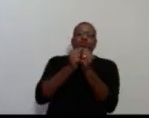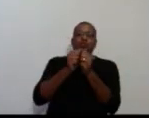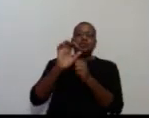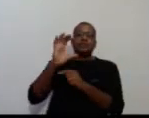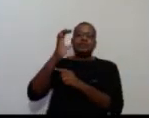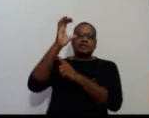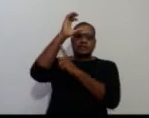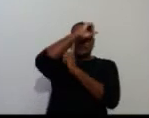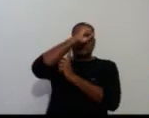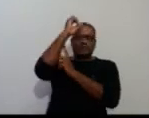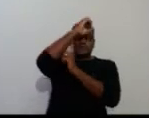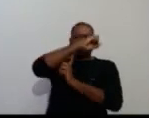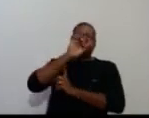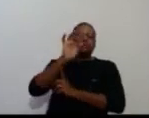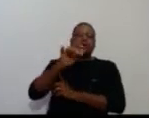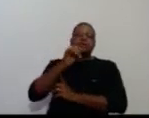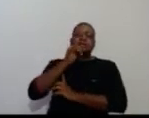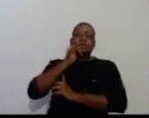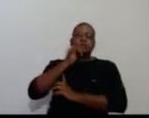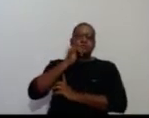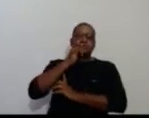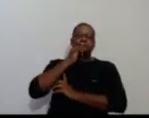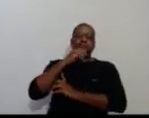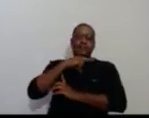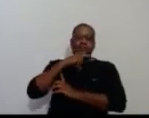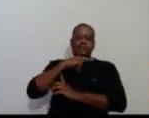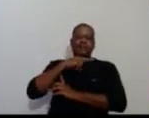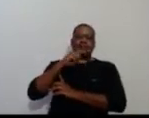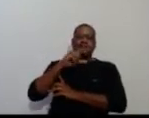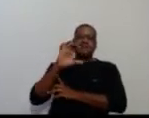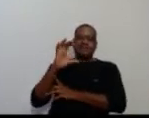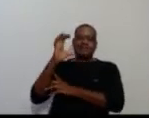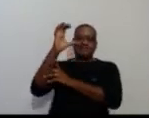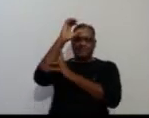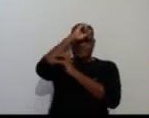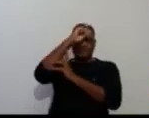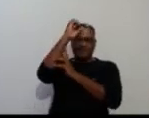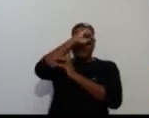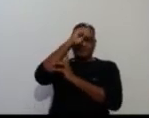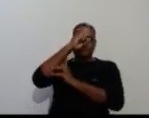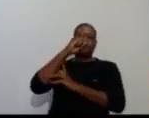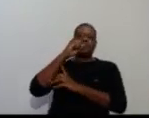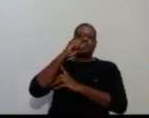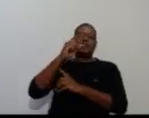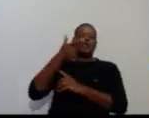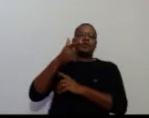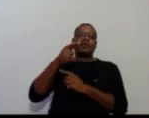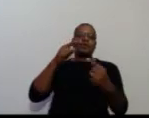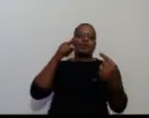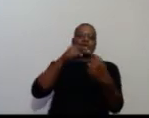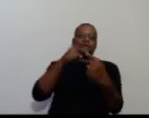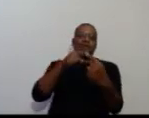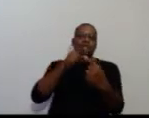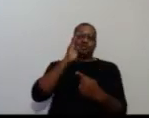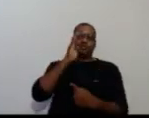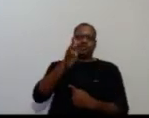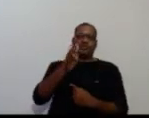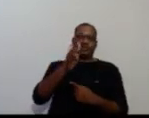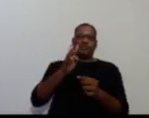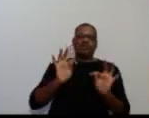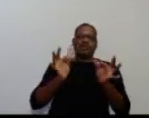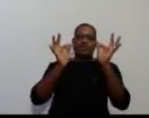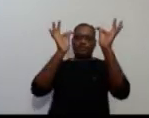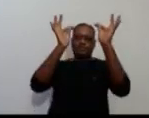ver diretamente, eles não estudam isso diretamente em relação à tecnologia. Tá? Isso é uma analogia que a gente tem feito em relação à educação à distância. Por